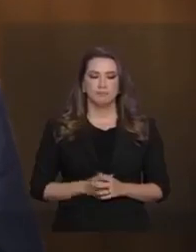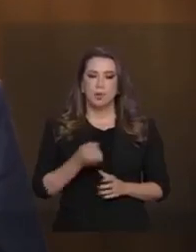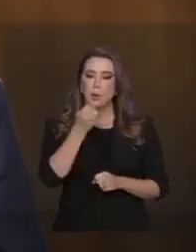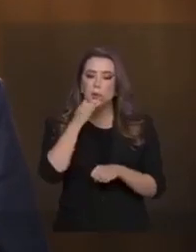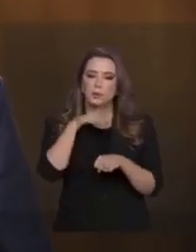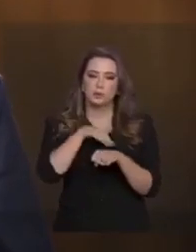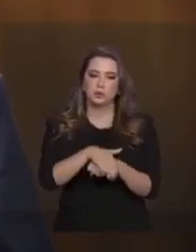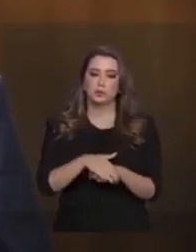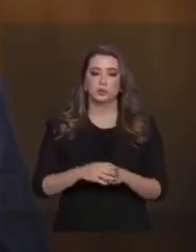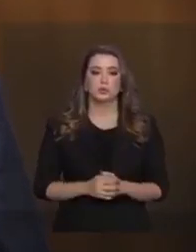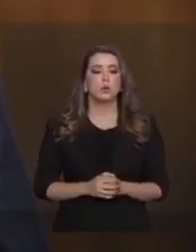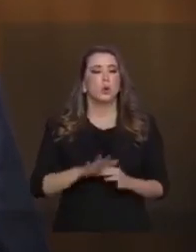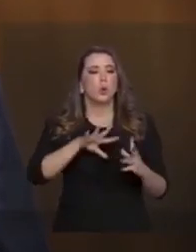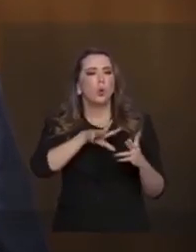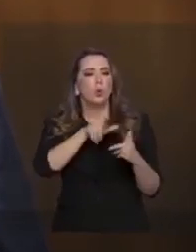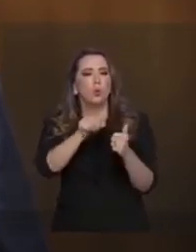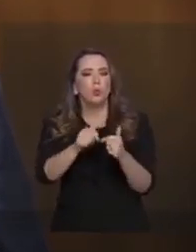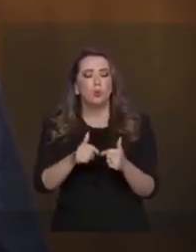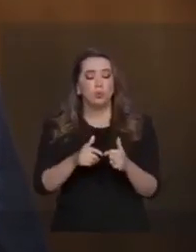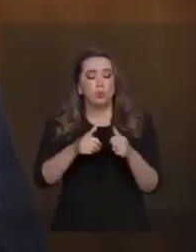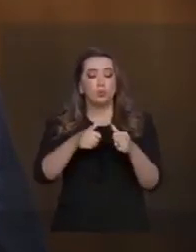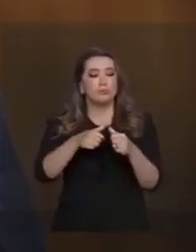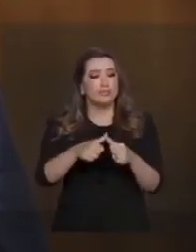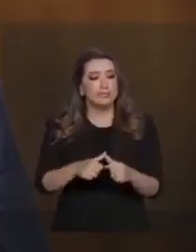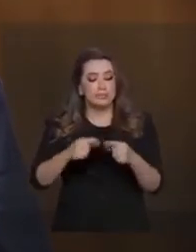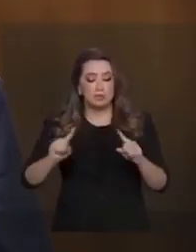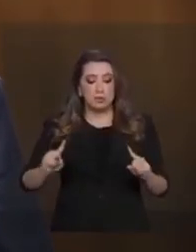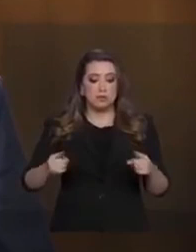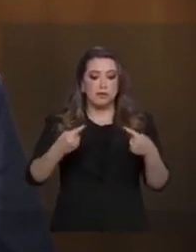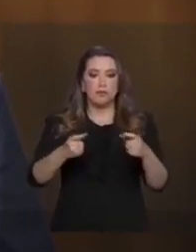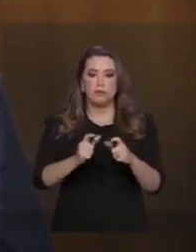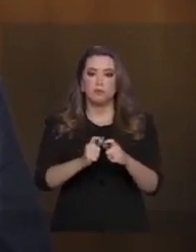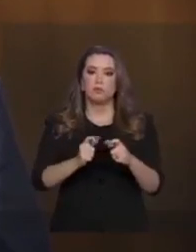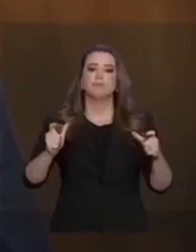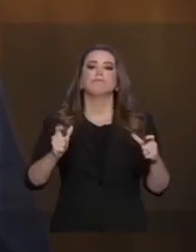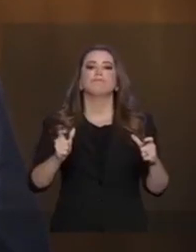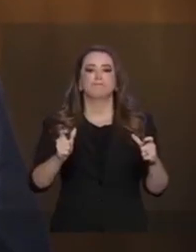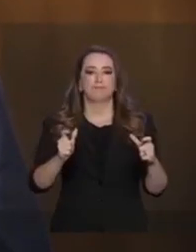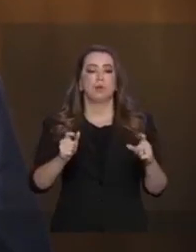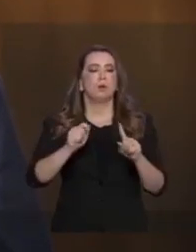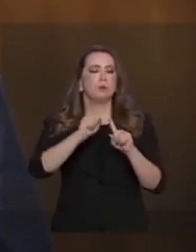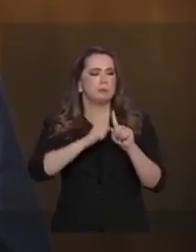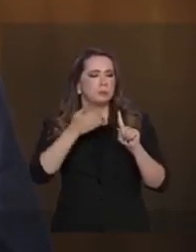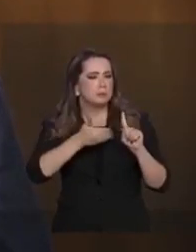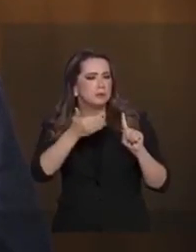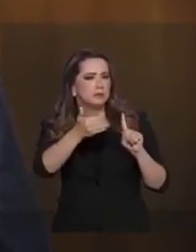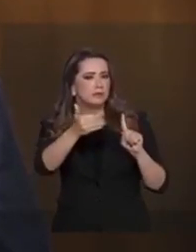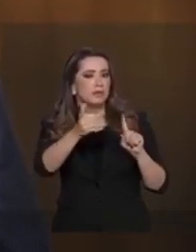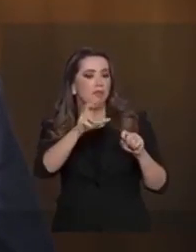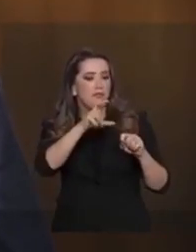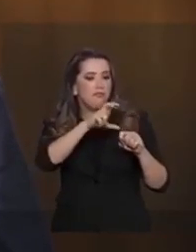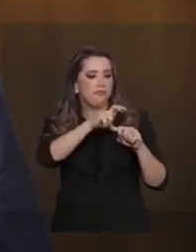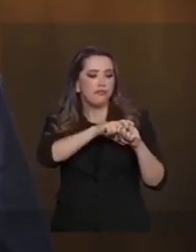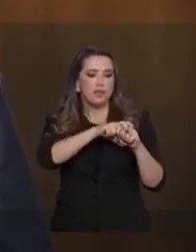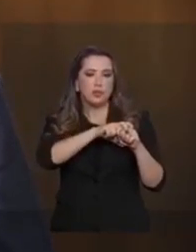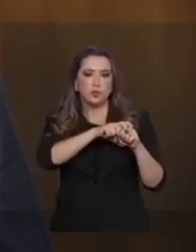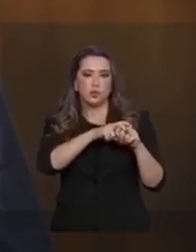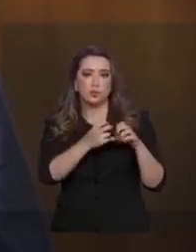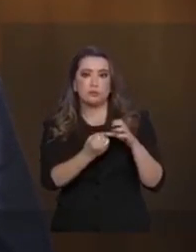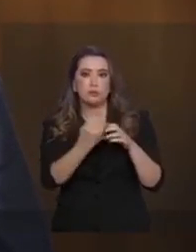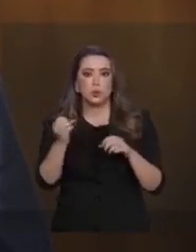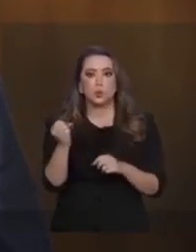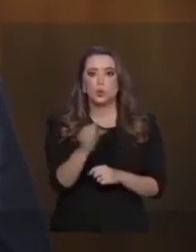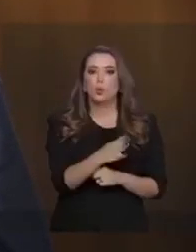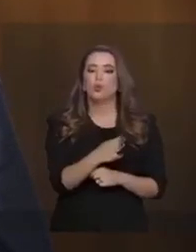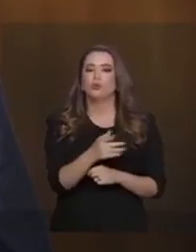Boa noite. O mundo enfrenta um grande desafio. Nos últimos meses, surgiu um vírus novo, contra